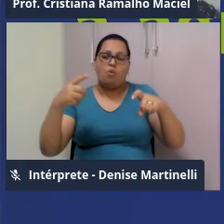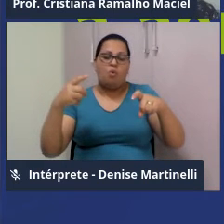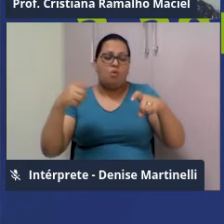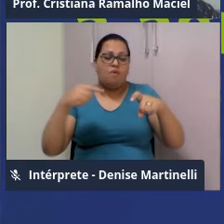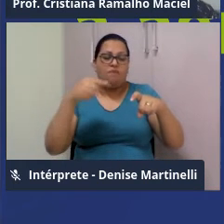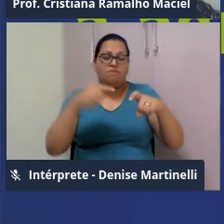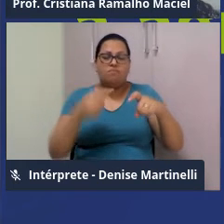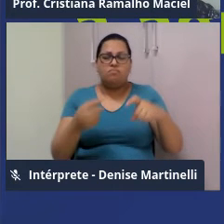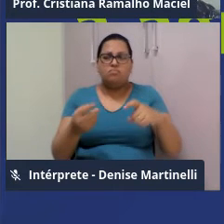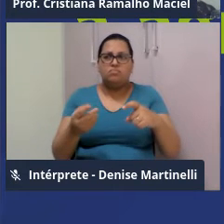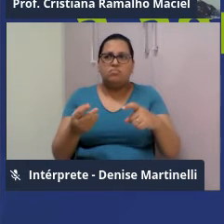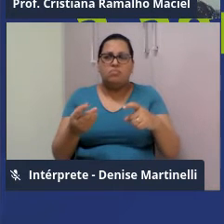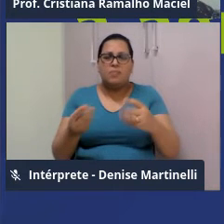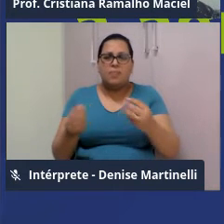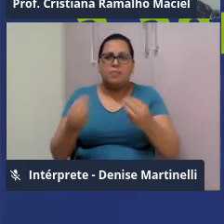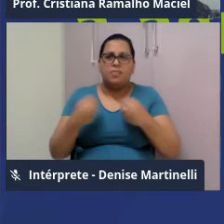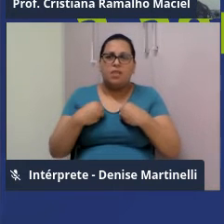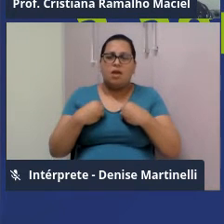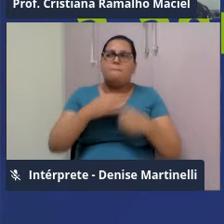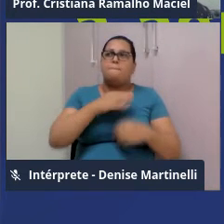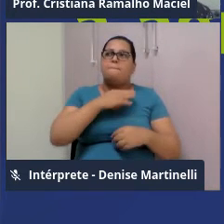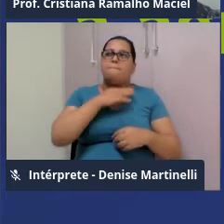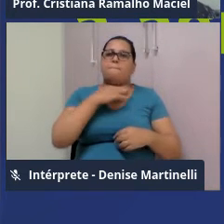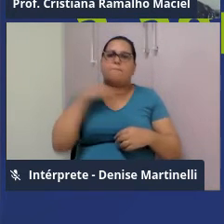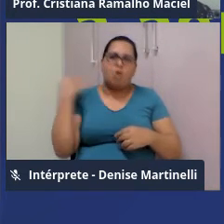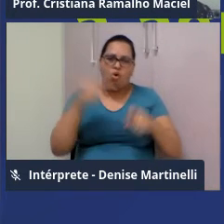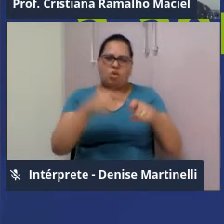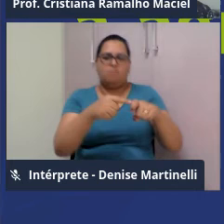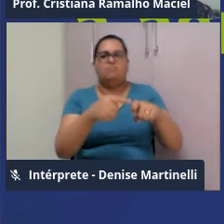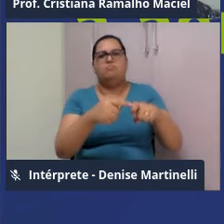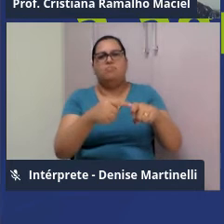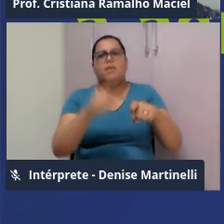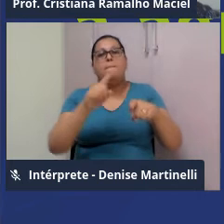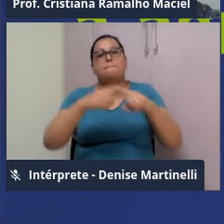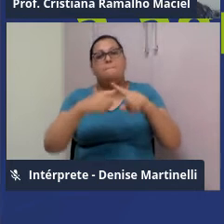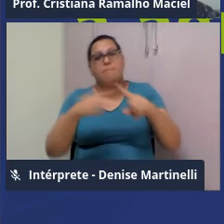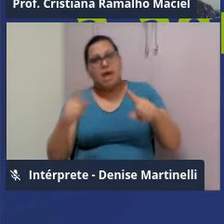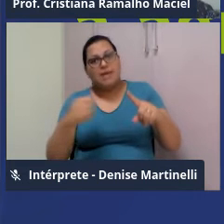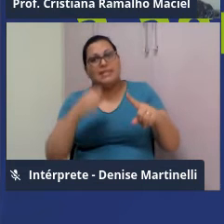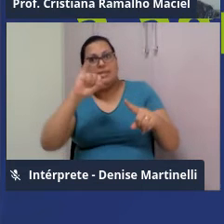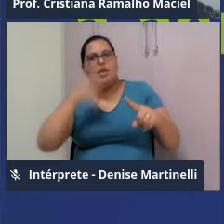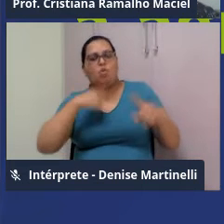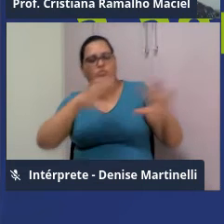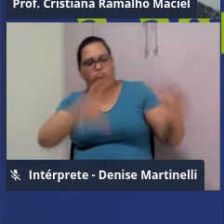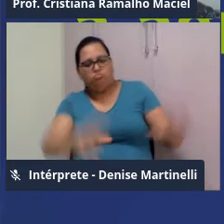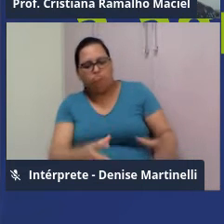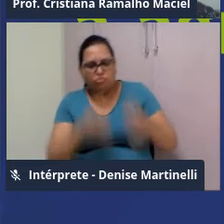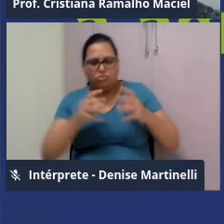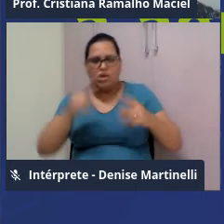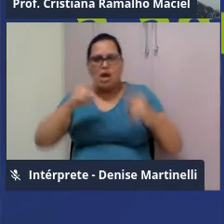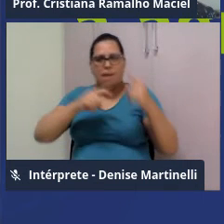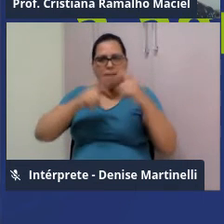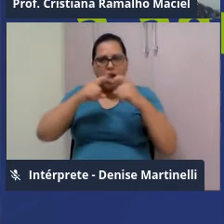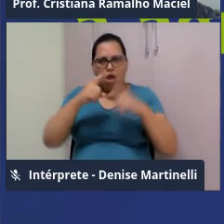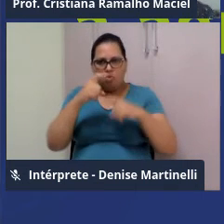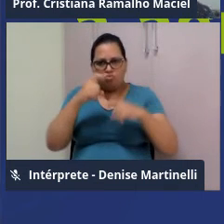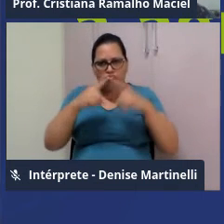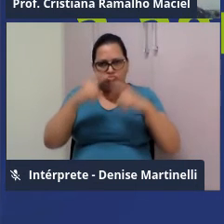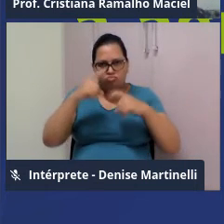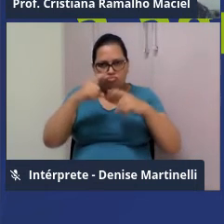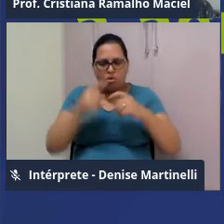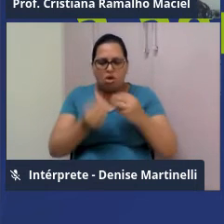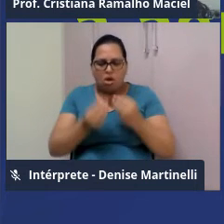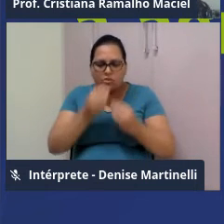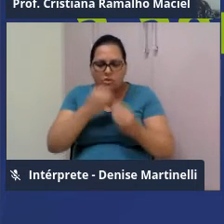humanos, a carne não acumula metal pesado, pelo menos não o cádmio, diminuindo o risco para a população.